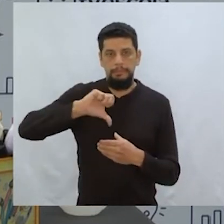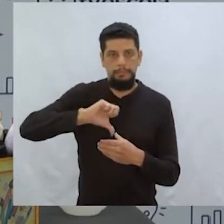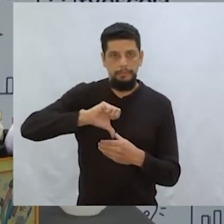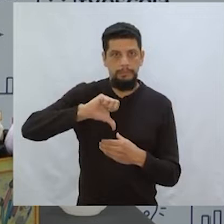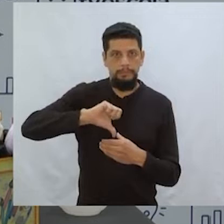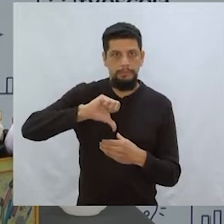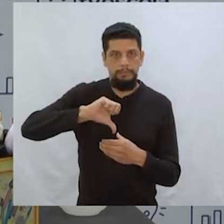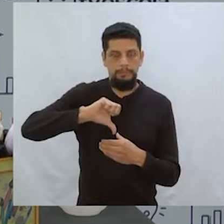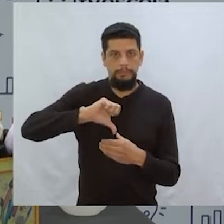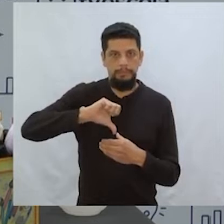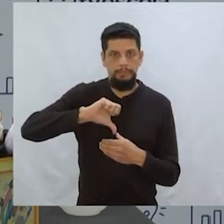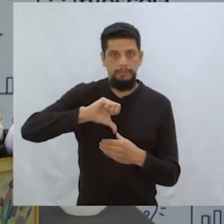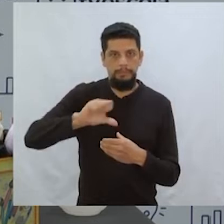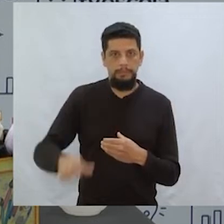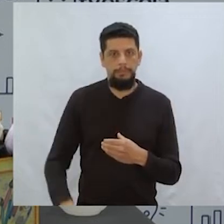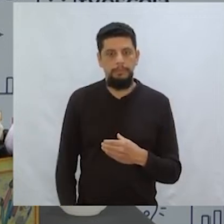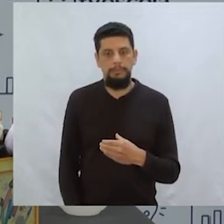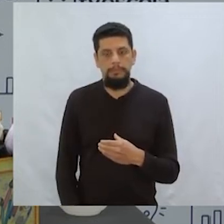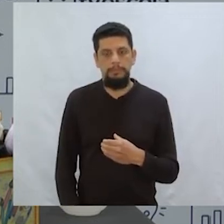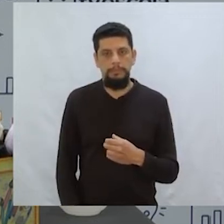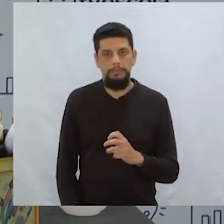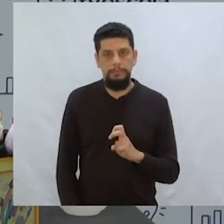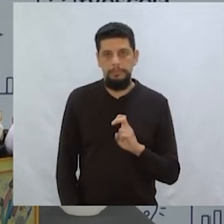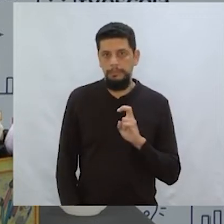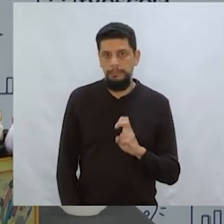2, 3, 4. Mais um pouquinho.